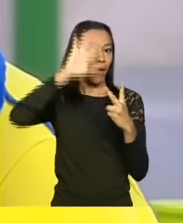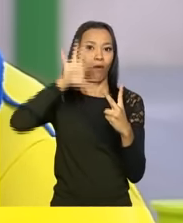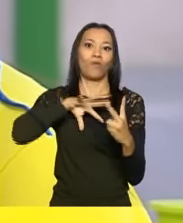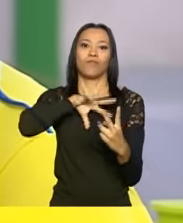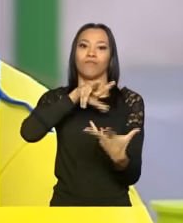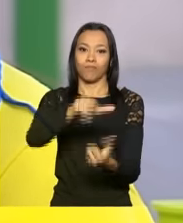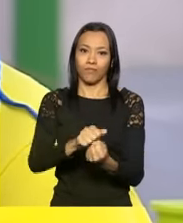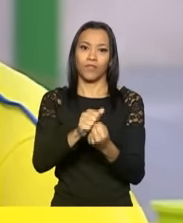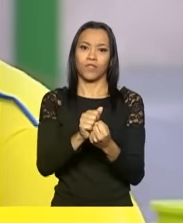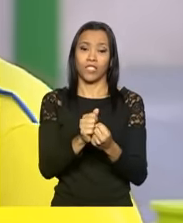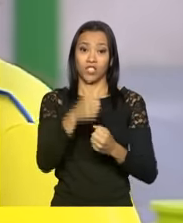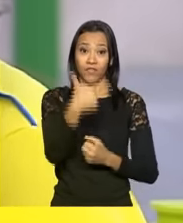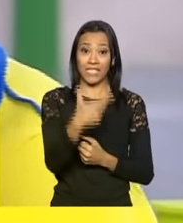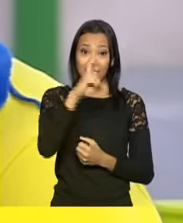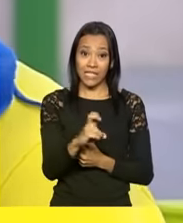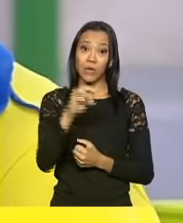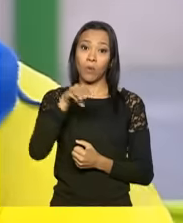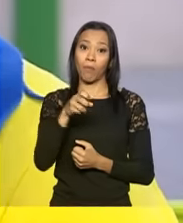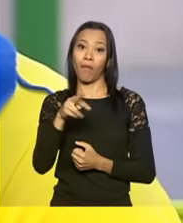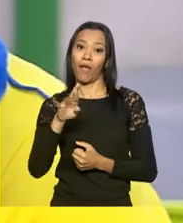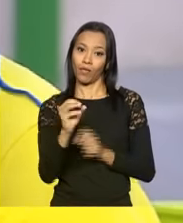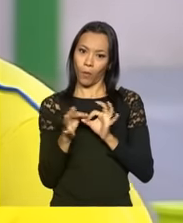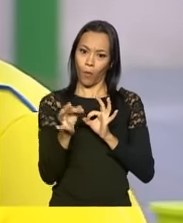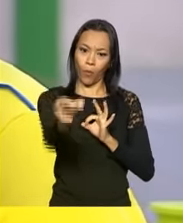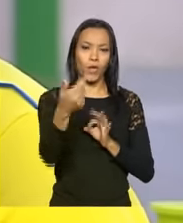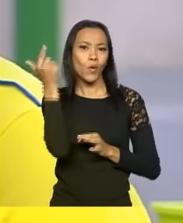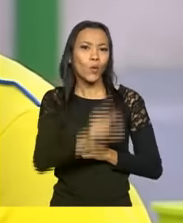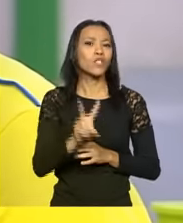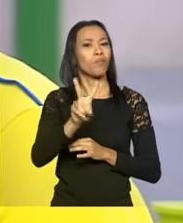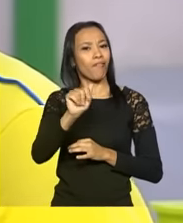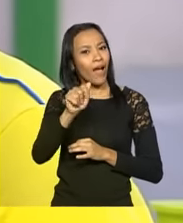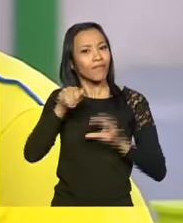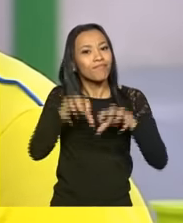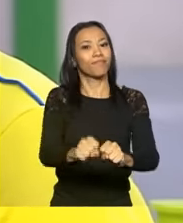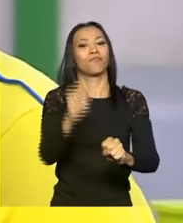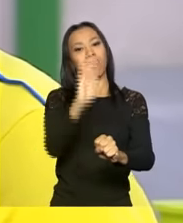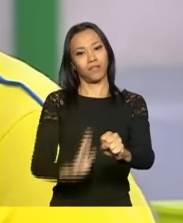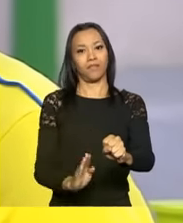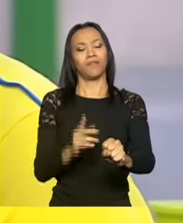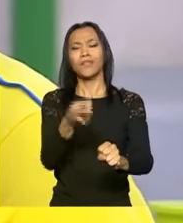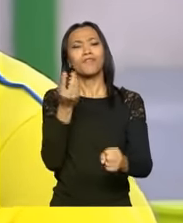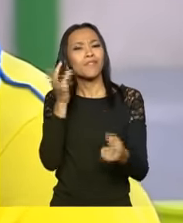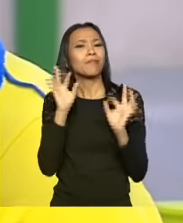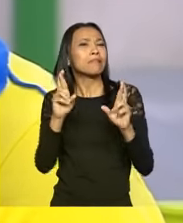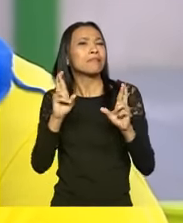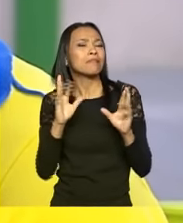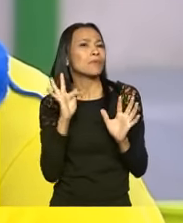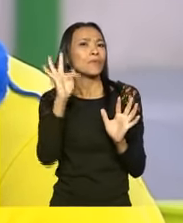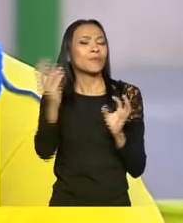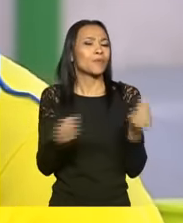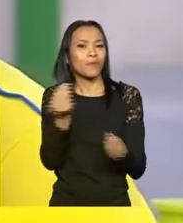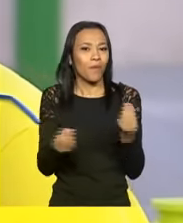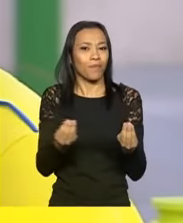pistola de 25 m E aí conquistando a vaga pro Brasil qual que a tua expectativa pros jogos olímpicos deste ano